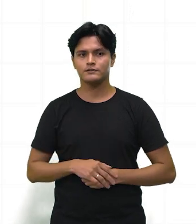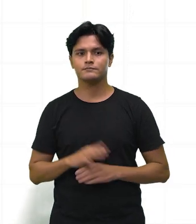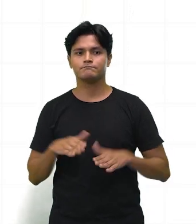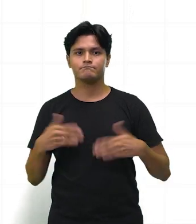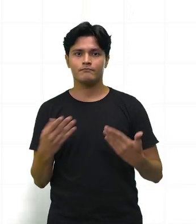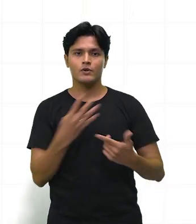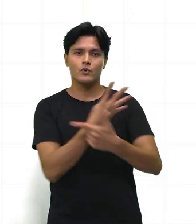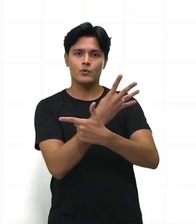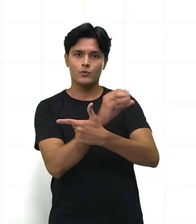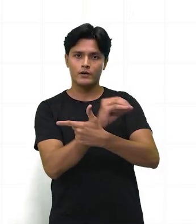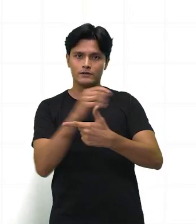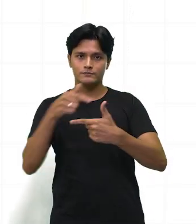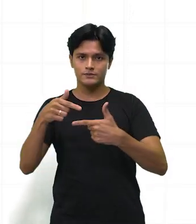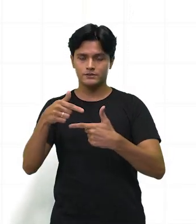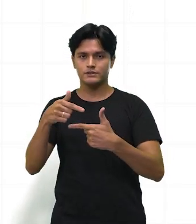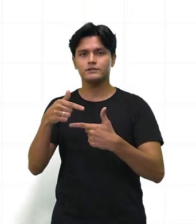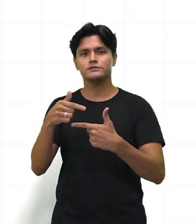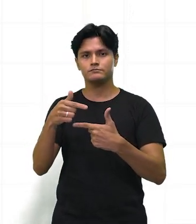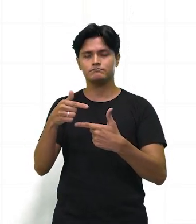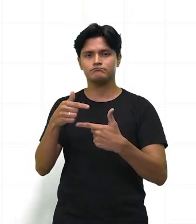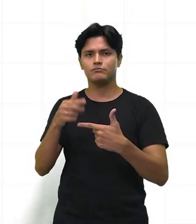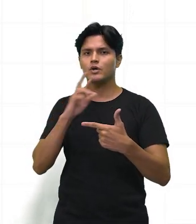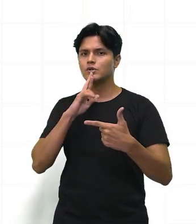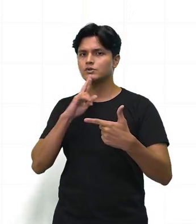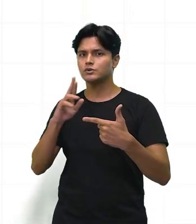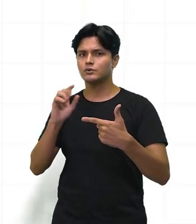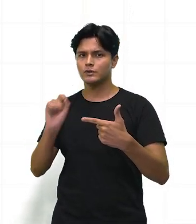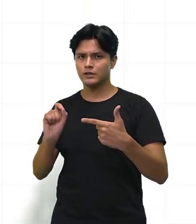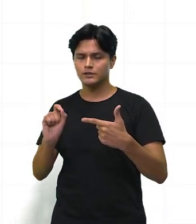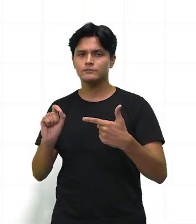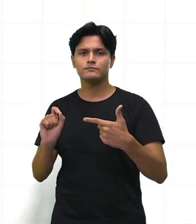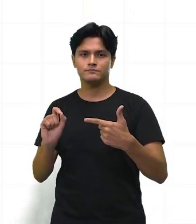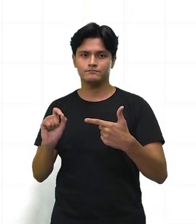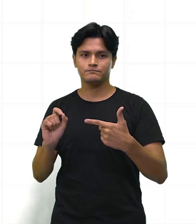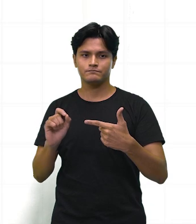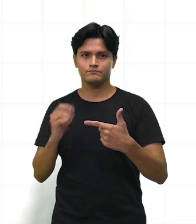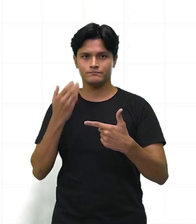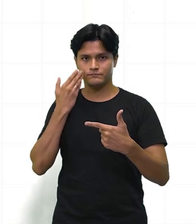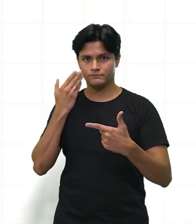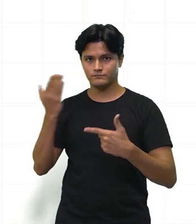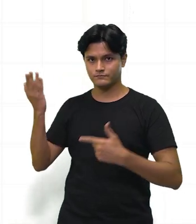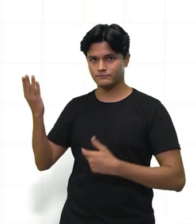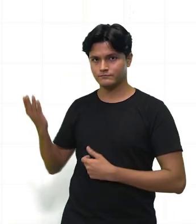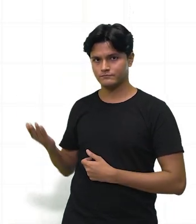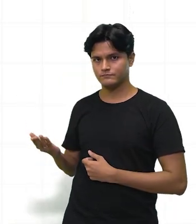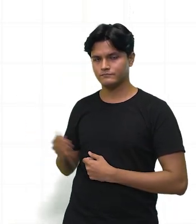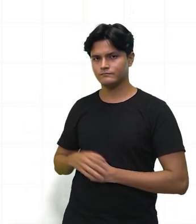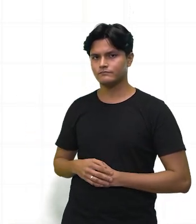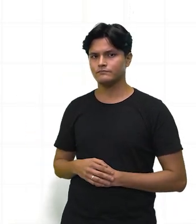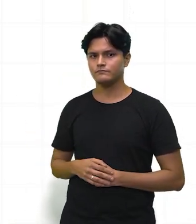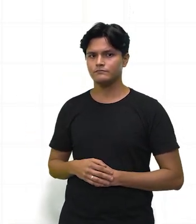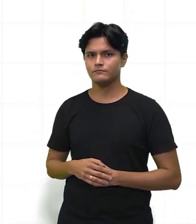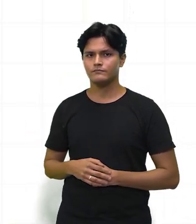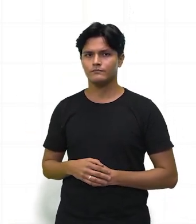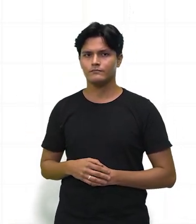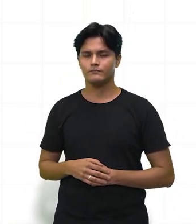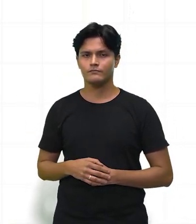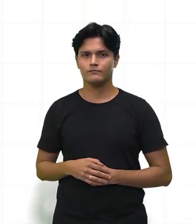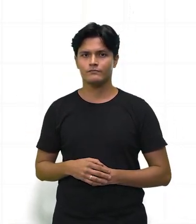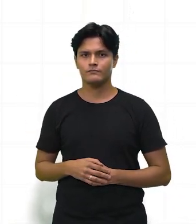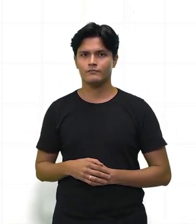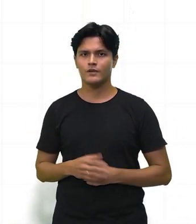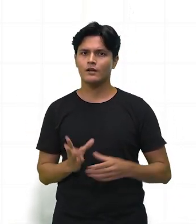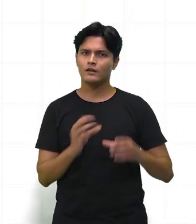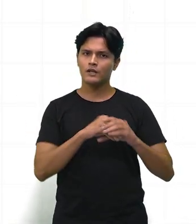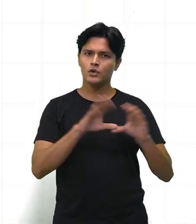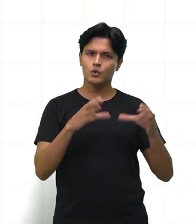Dividindo, então, 40 por 7, eu tenho aqui o seguinte resultado. Professora, não tem 40 na tabuada do